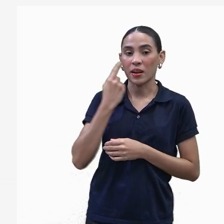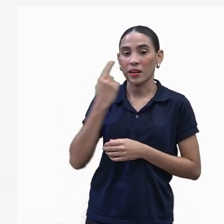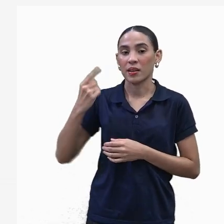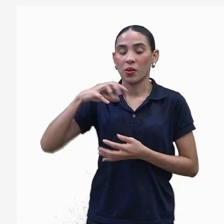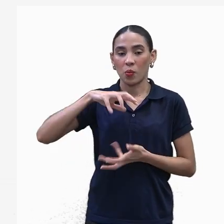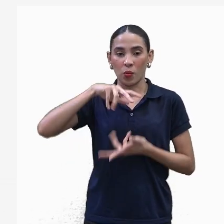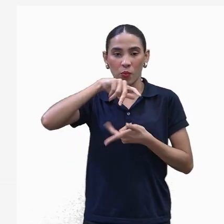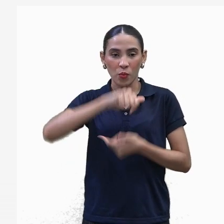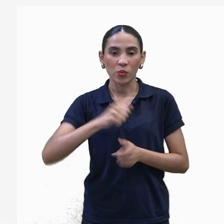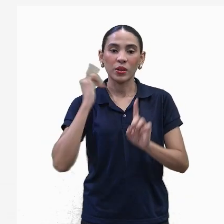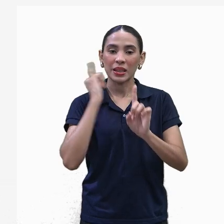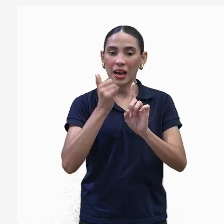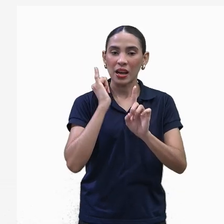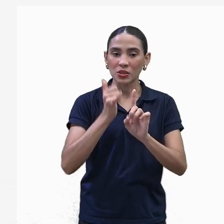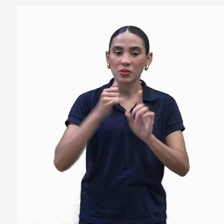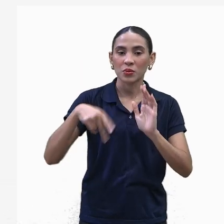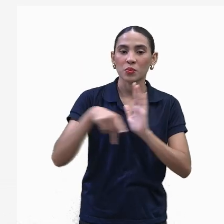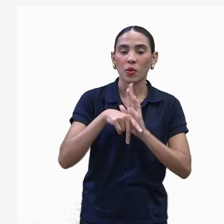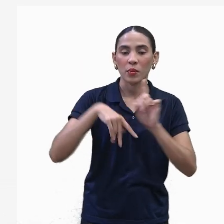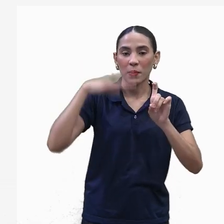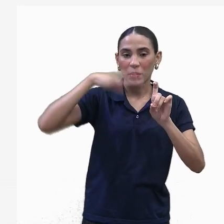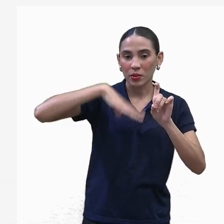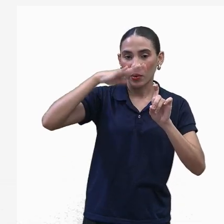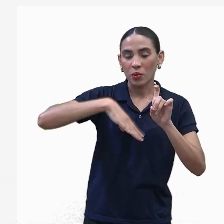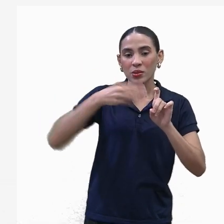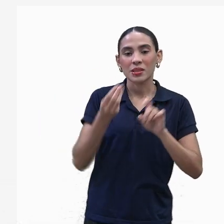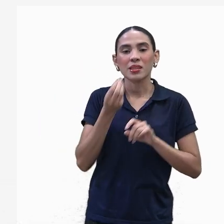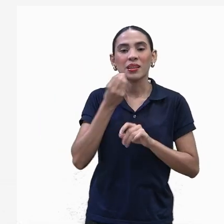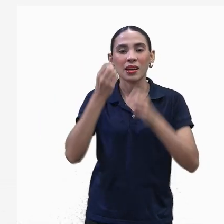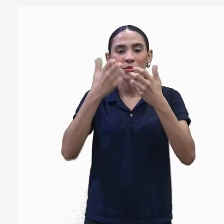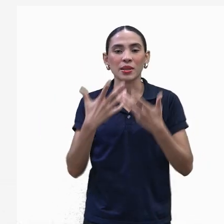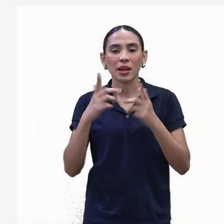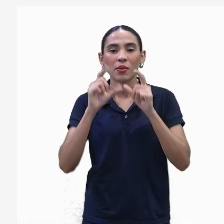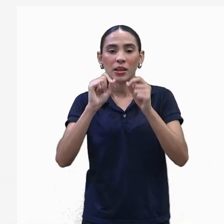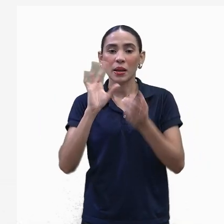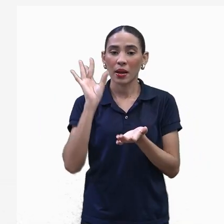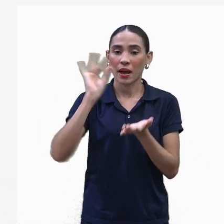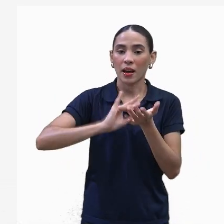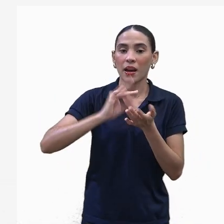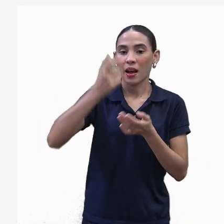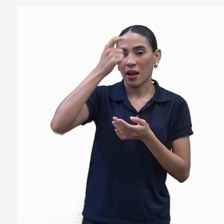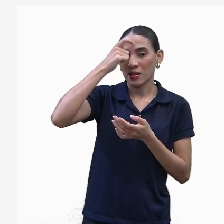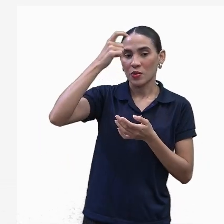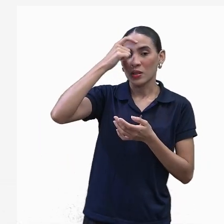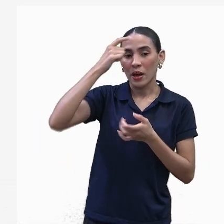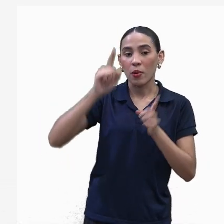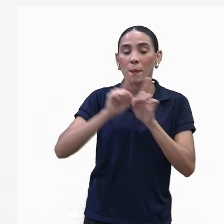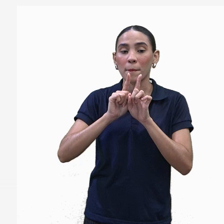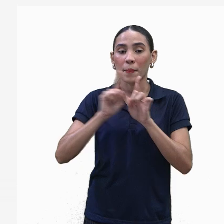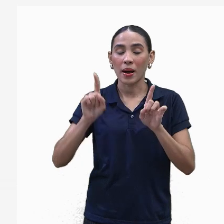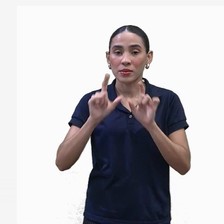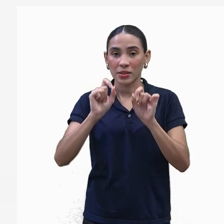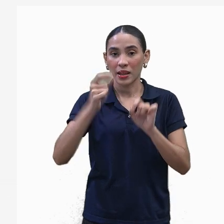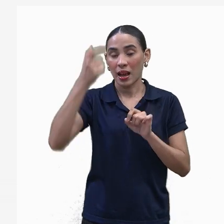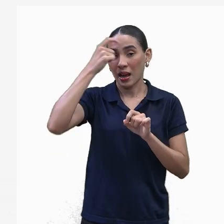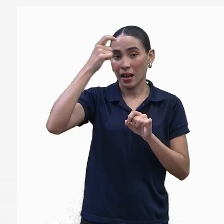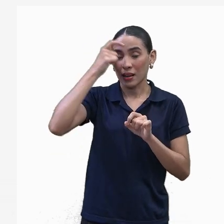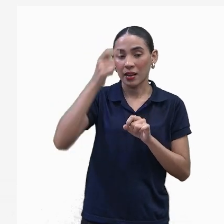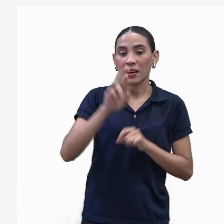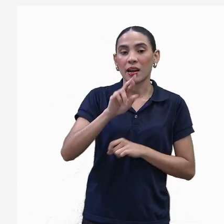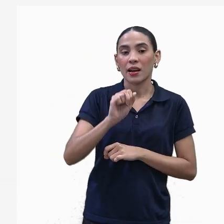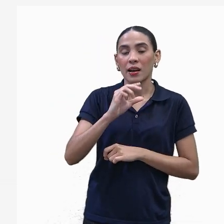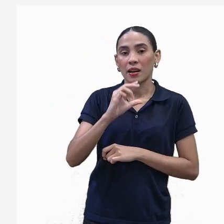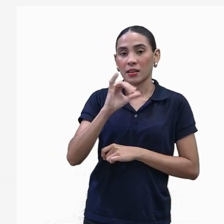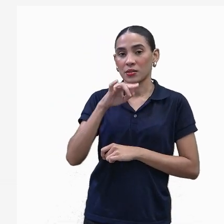por narrativas mitológicas para uma abordagem mais racional, uma abordagem mais